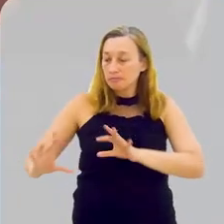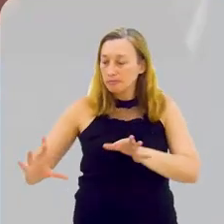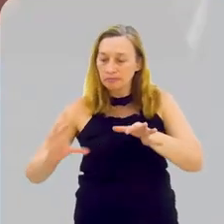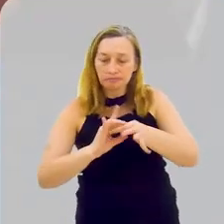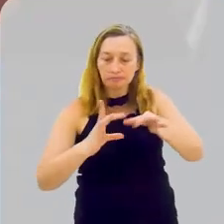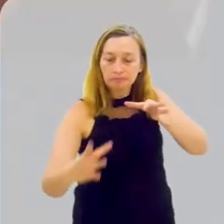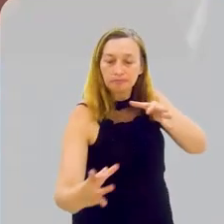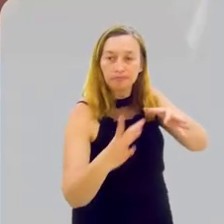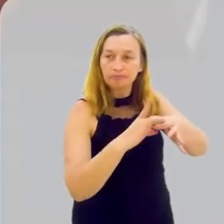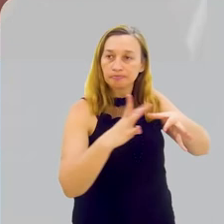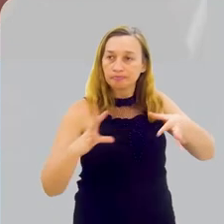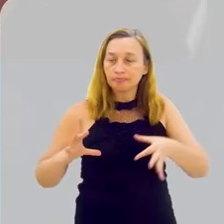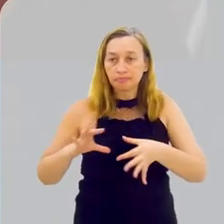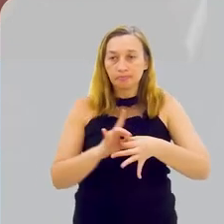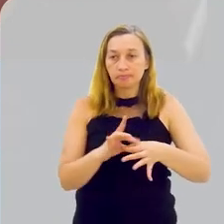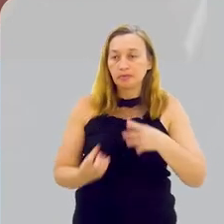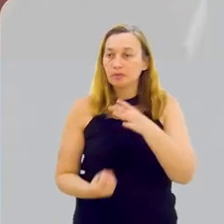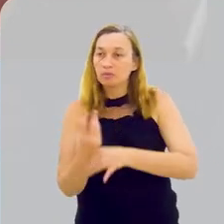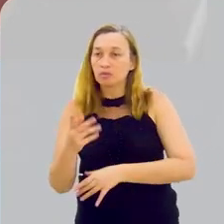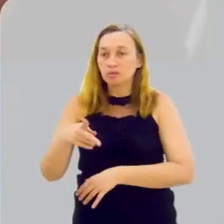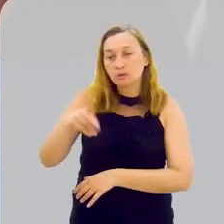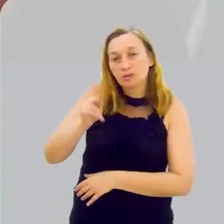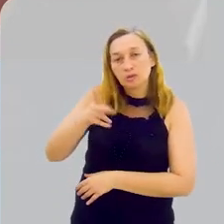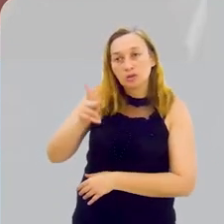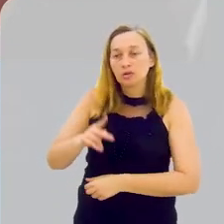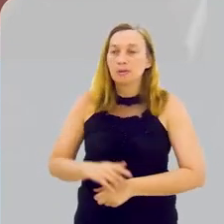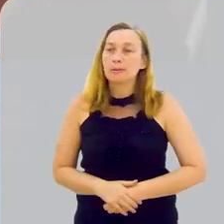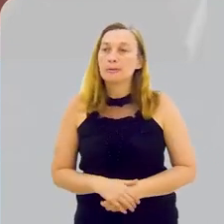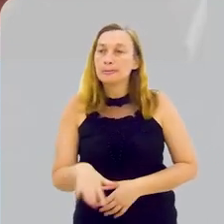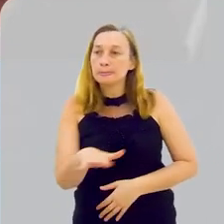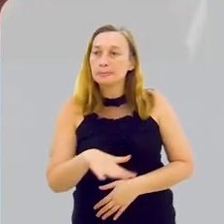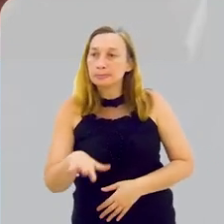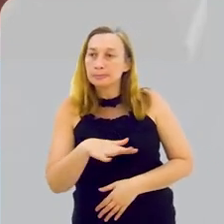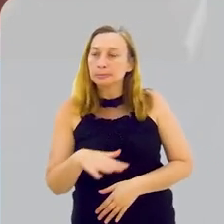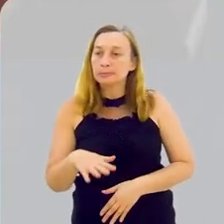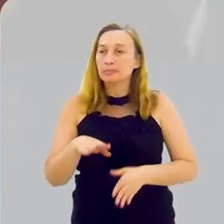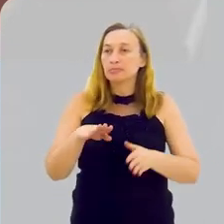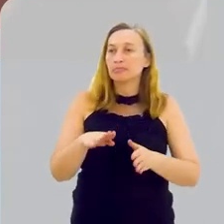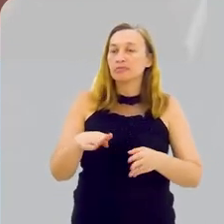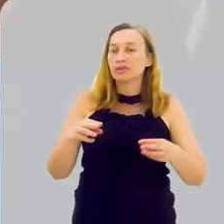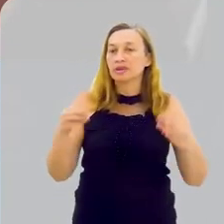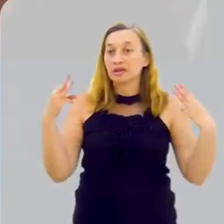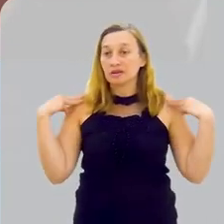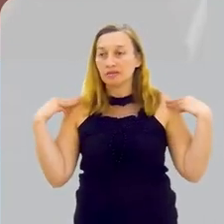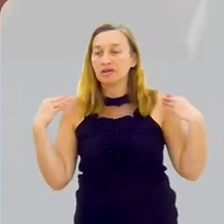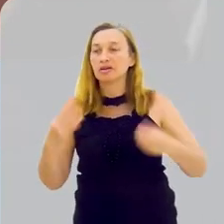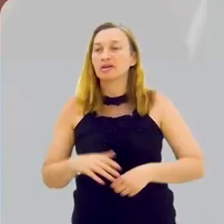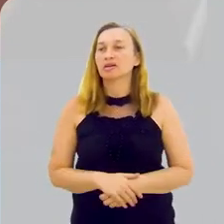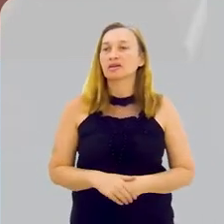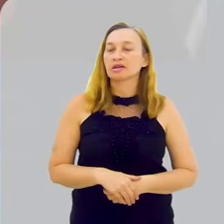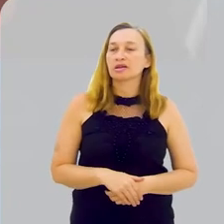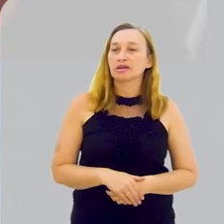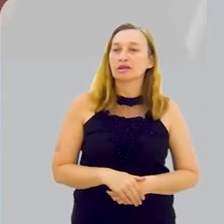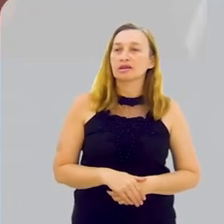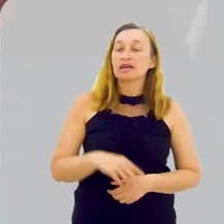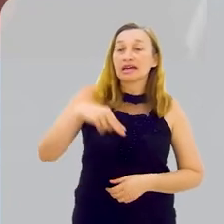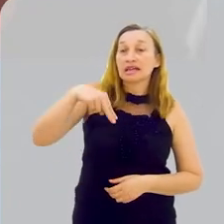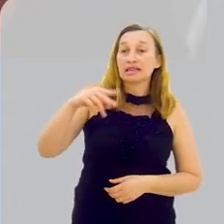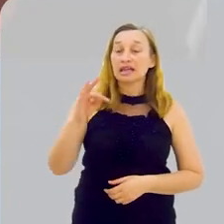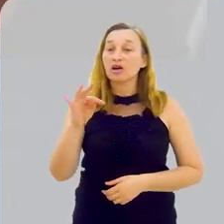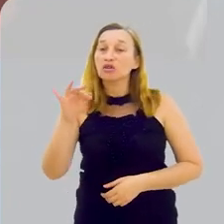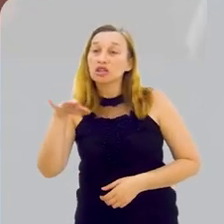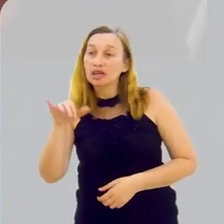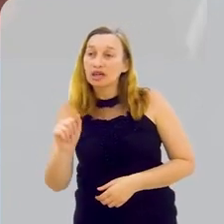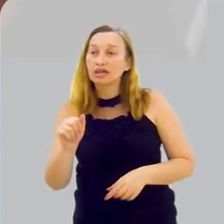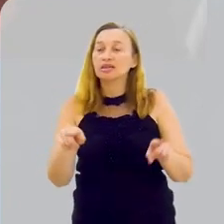vários setores econômicos interagindo, seja o setor da produção de petróleo offshore, seja o setor da construção naval